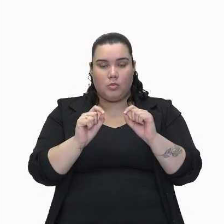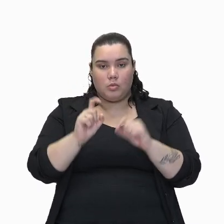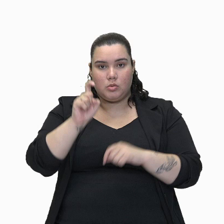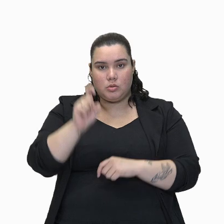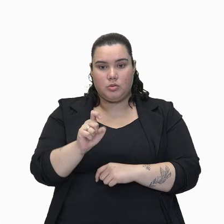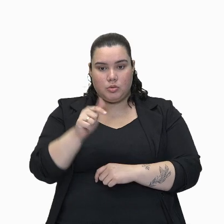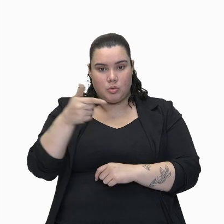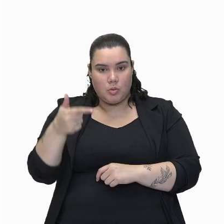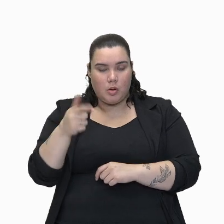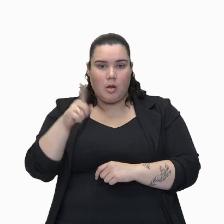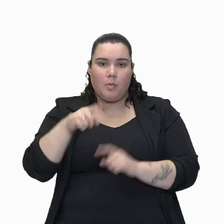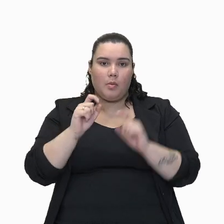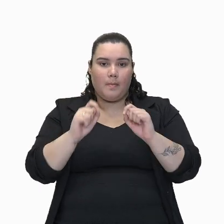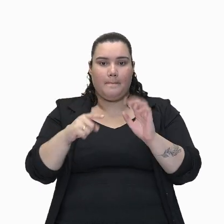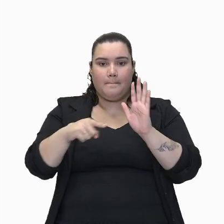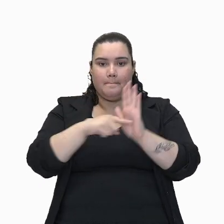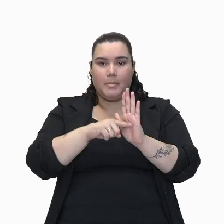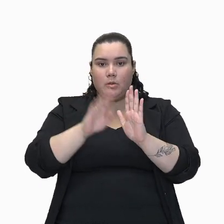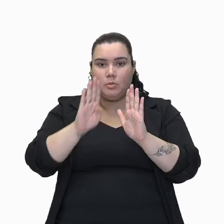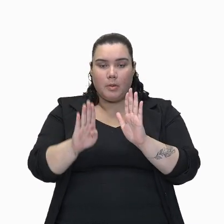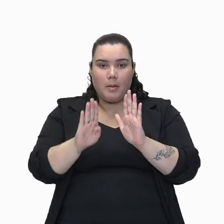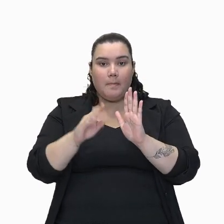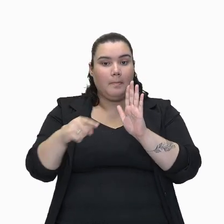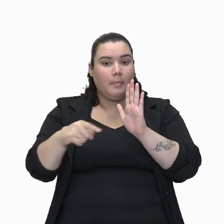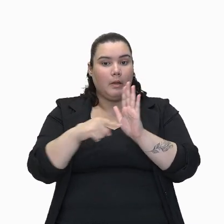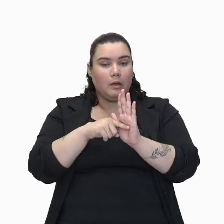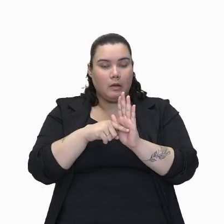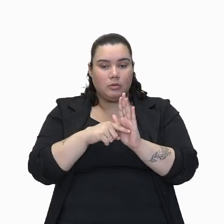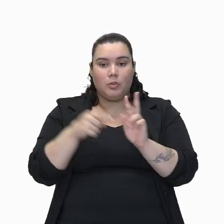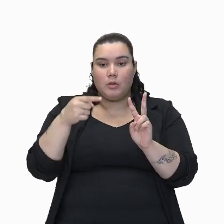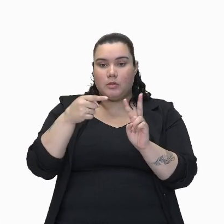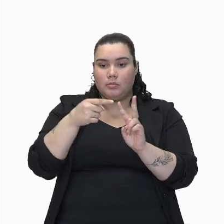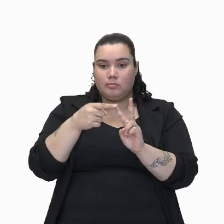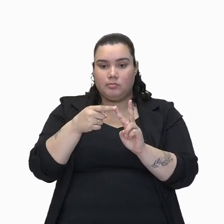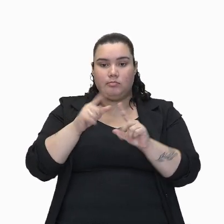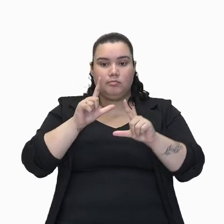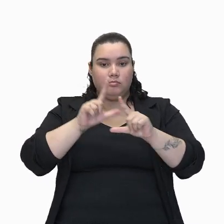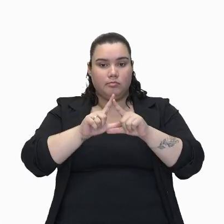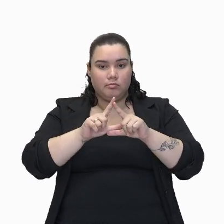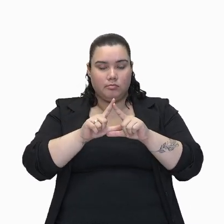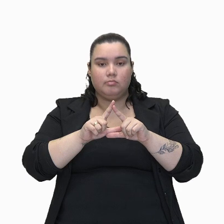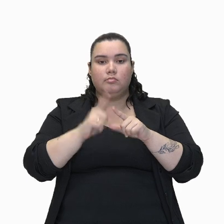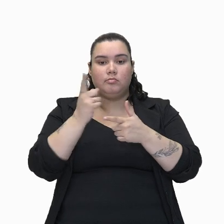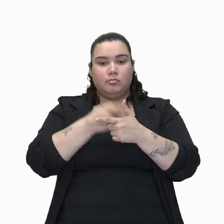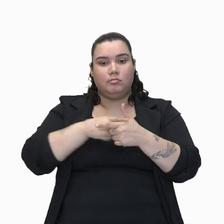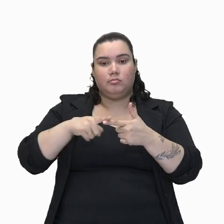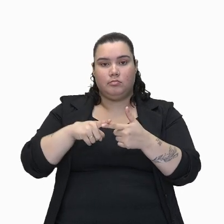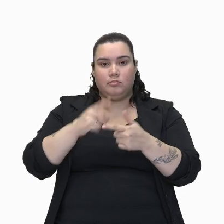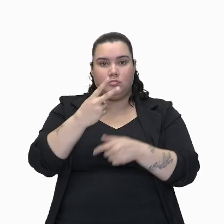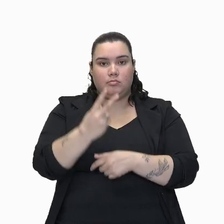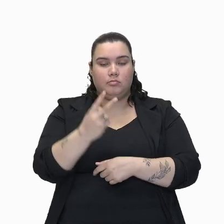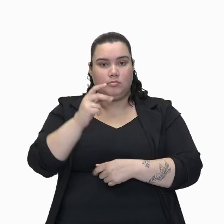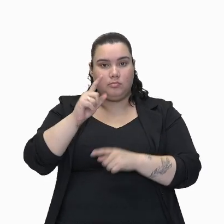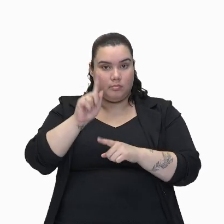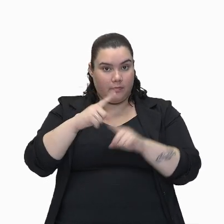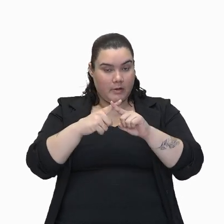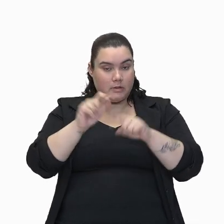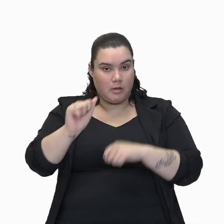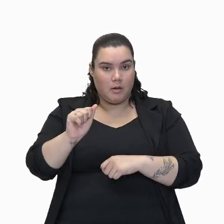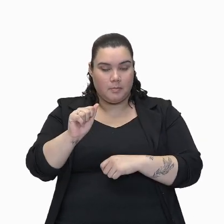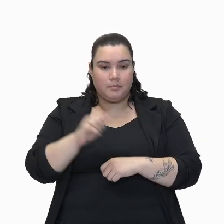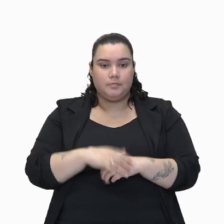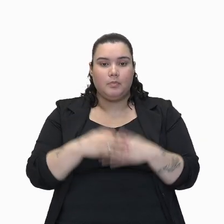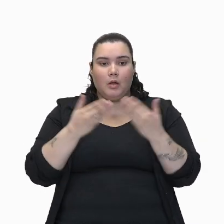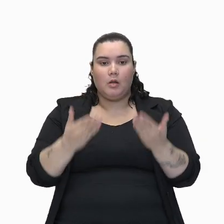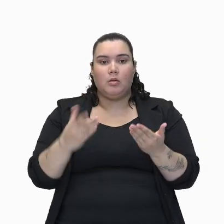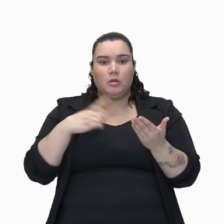duas linhas, é menos b menos raiz quadrada de delta dividido por 2a. Então, a gente vai